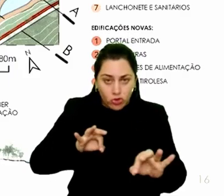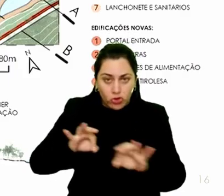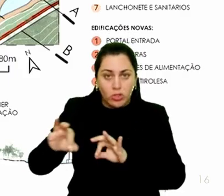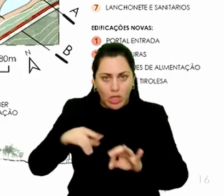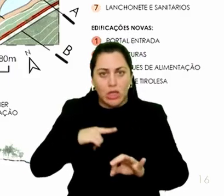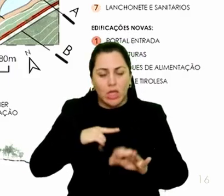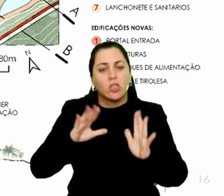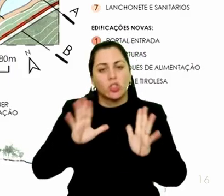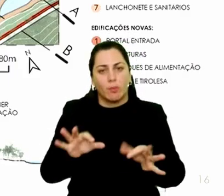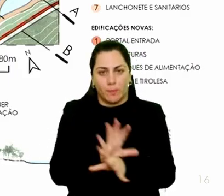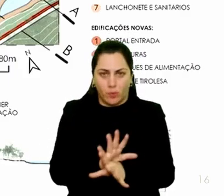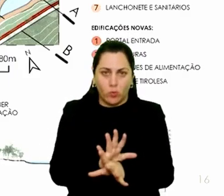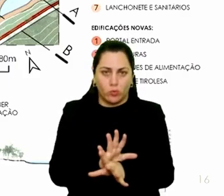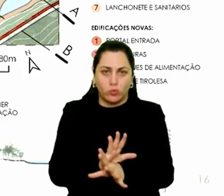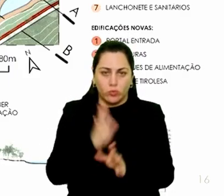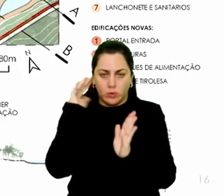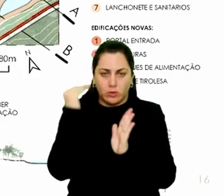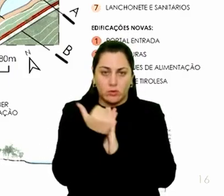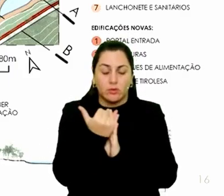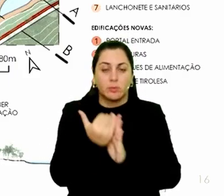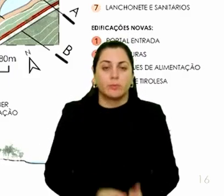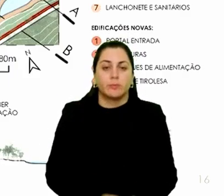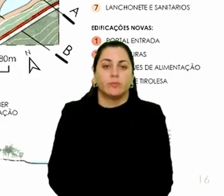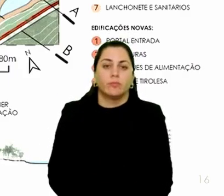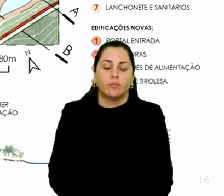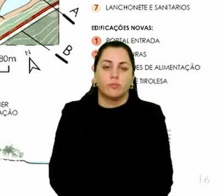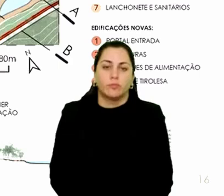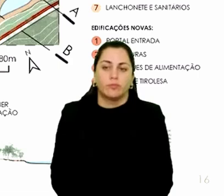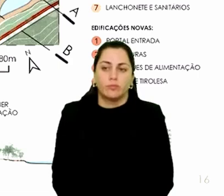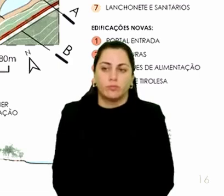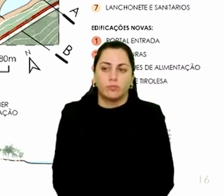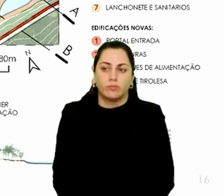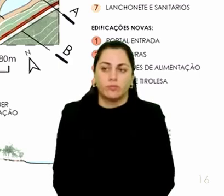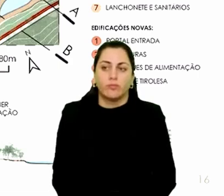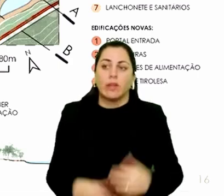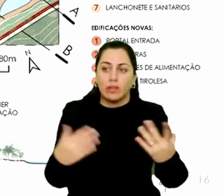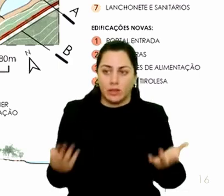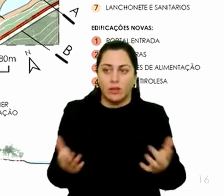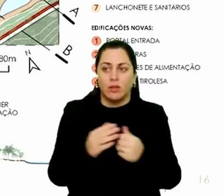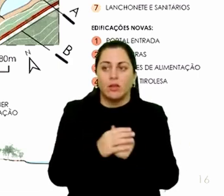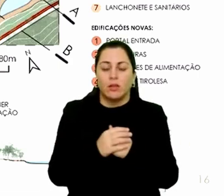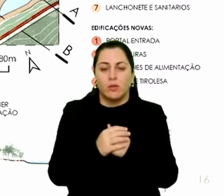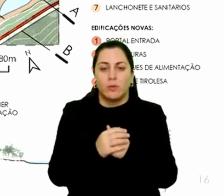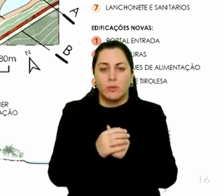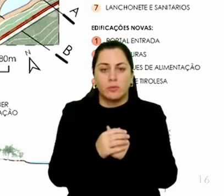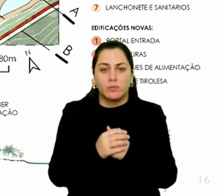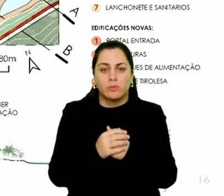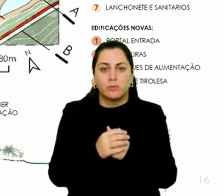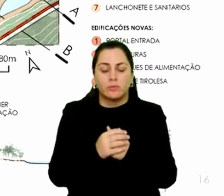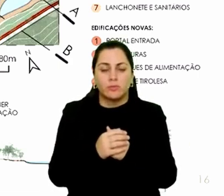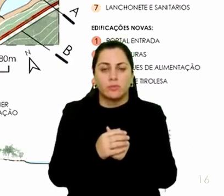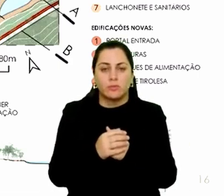impermeabilização já existente. Então, a gente também